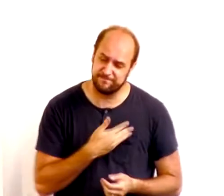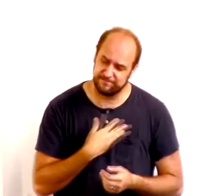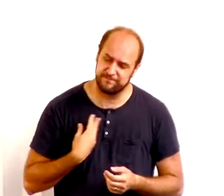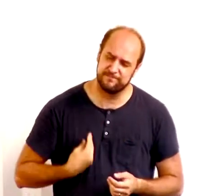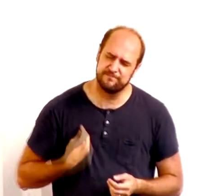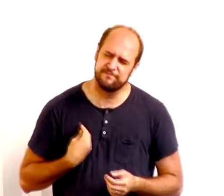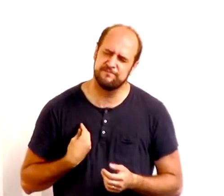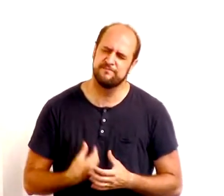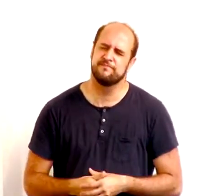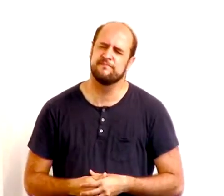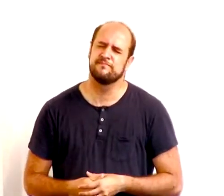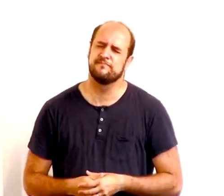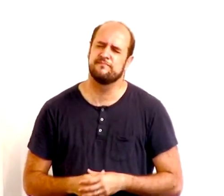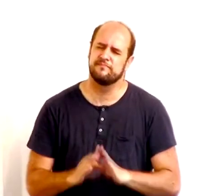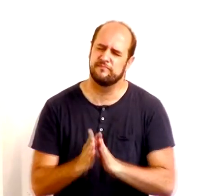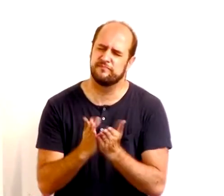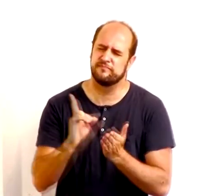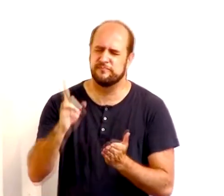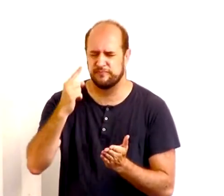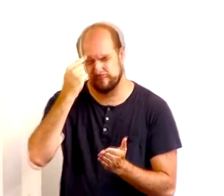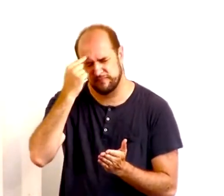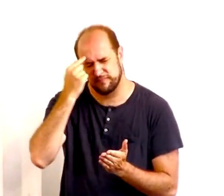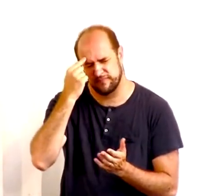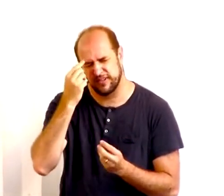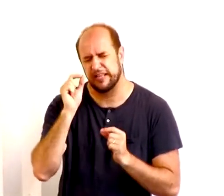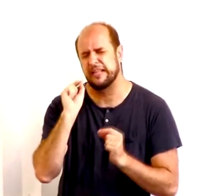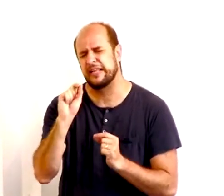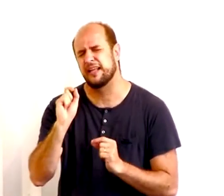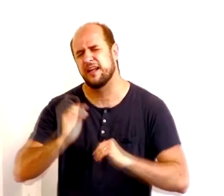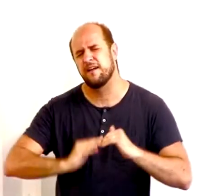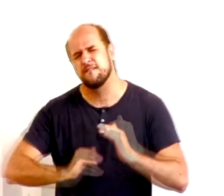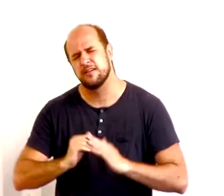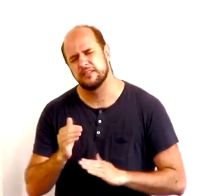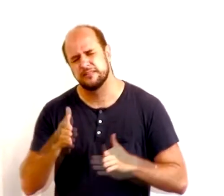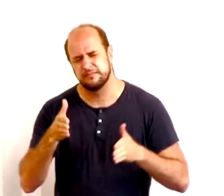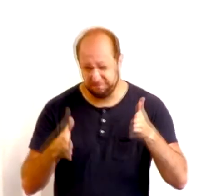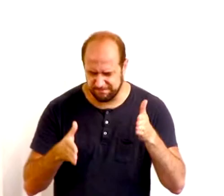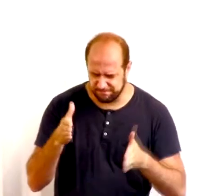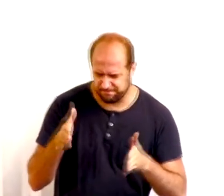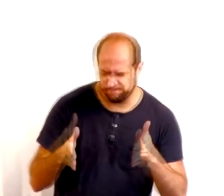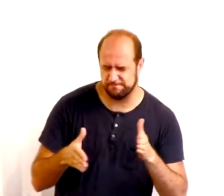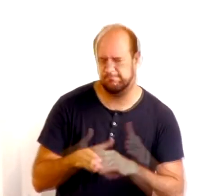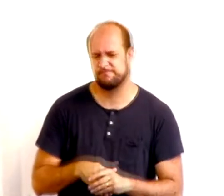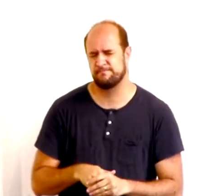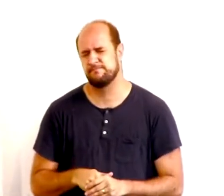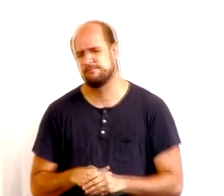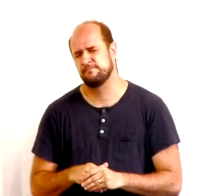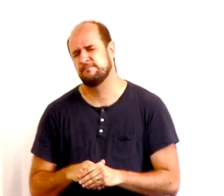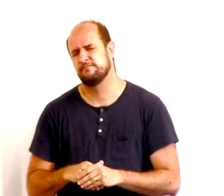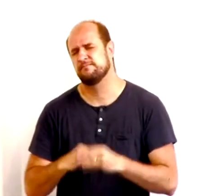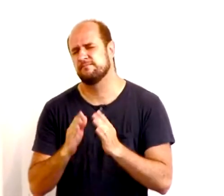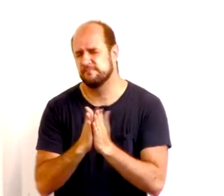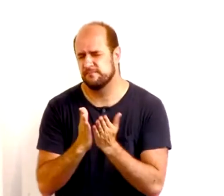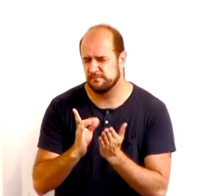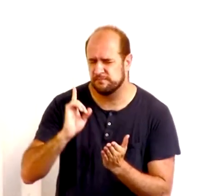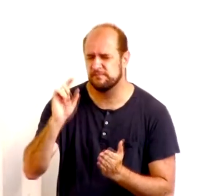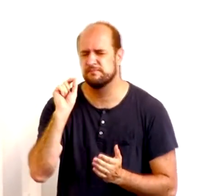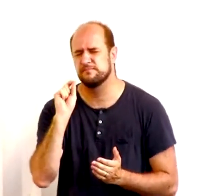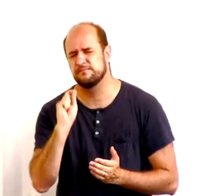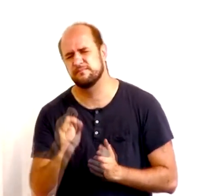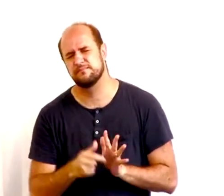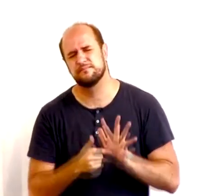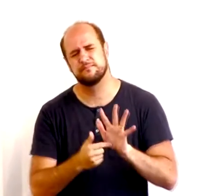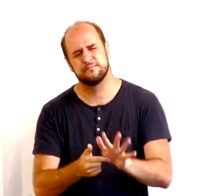Tua palavra que nos faz pensar o que estamos fazendo com o nosso tempo. É a Tua palavra que mostra a